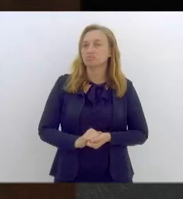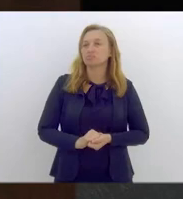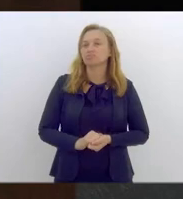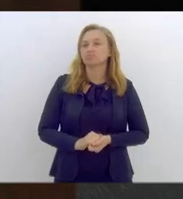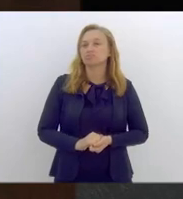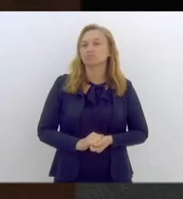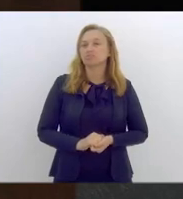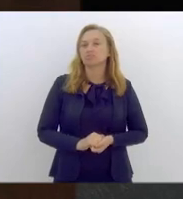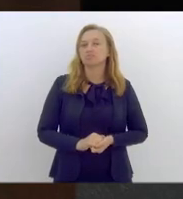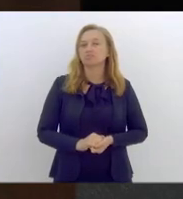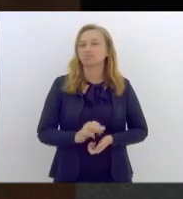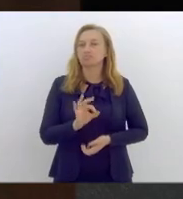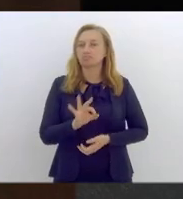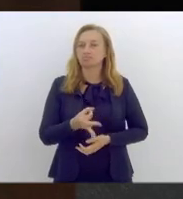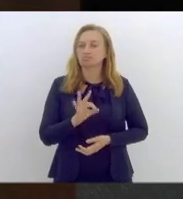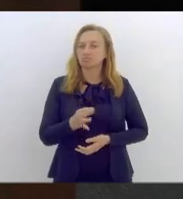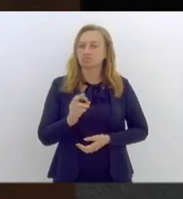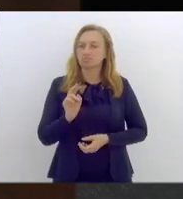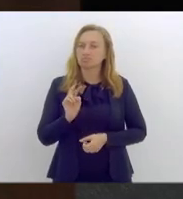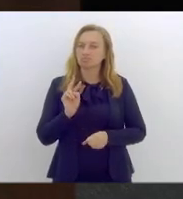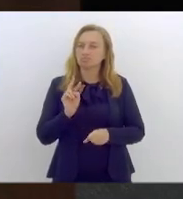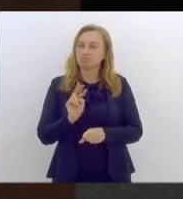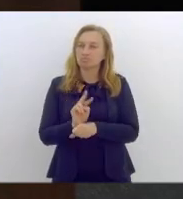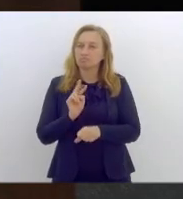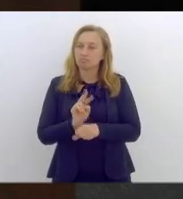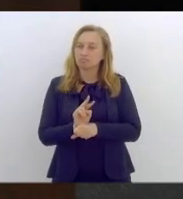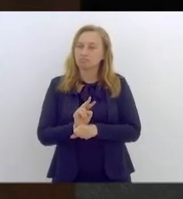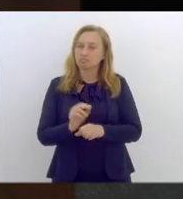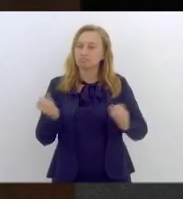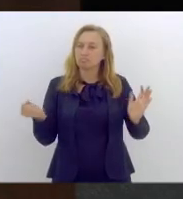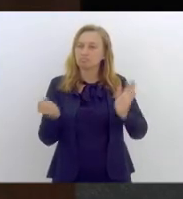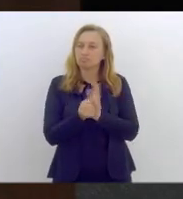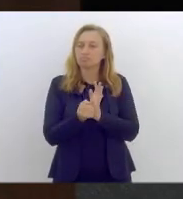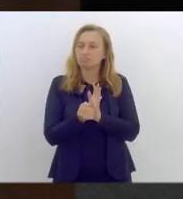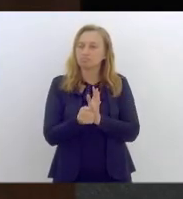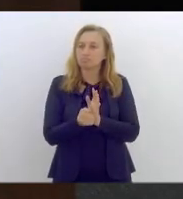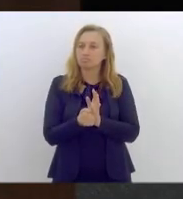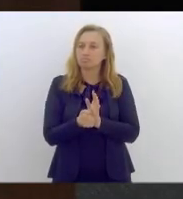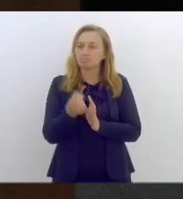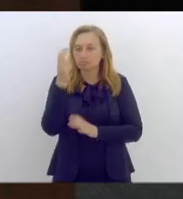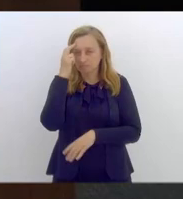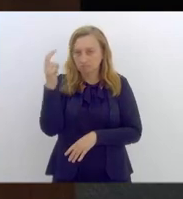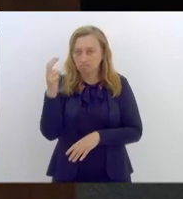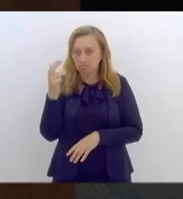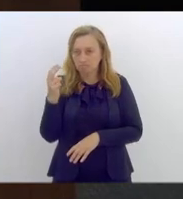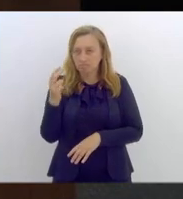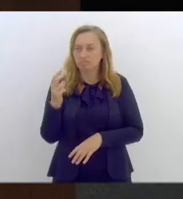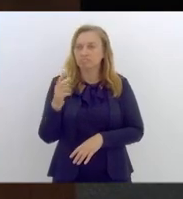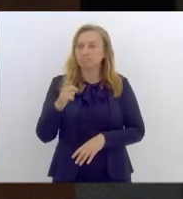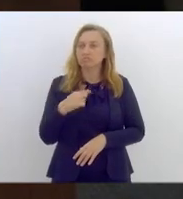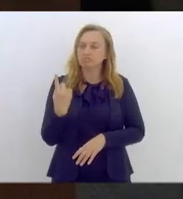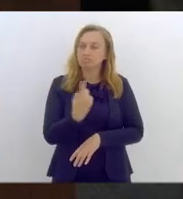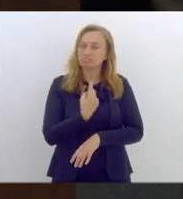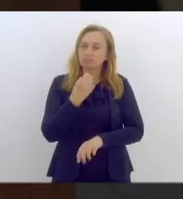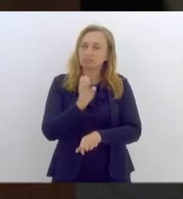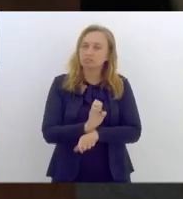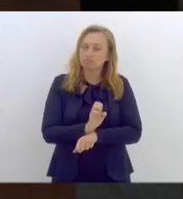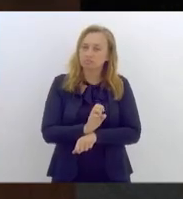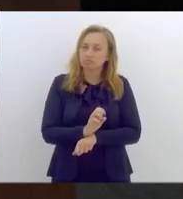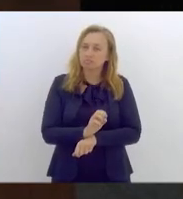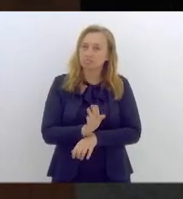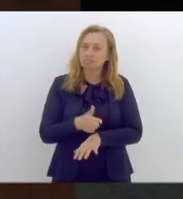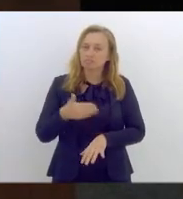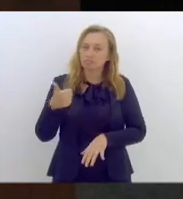para dar efetividade a preservação do legítimo patrimônio cultural e material do nosso estado e para